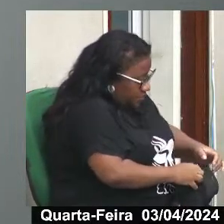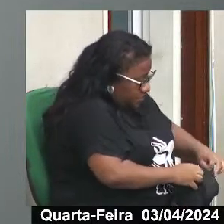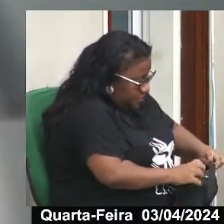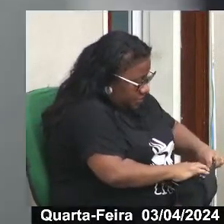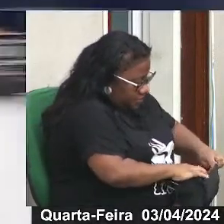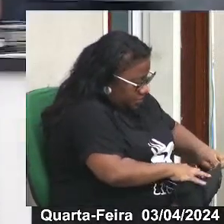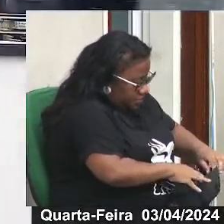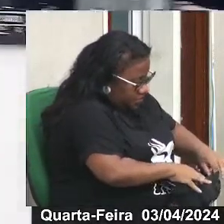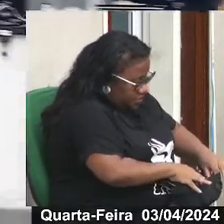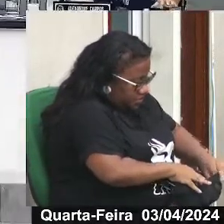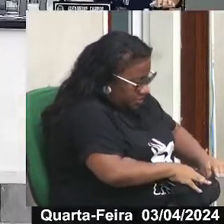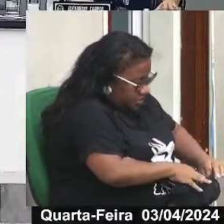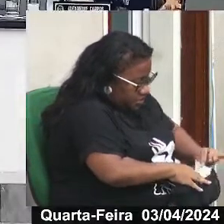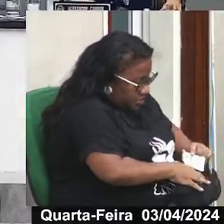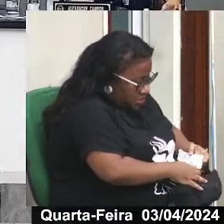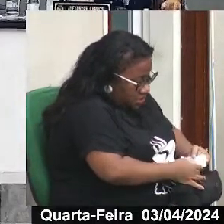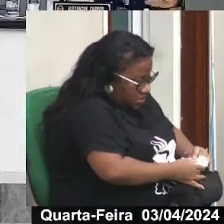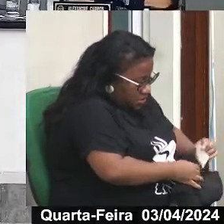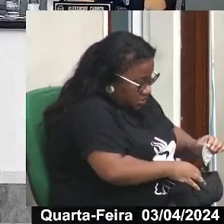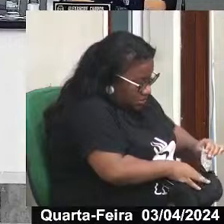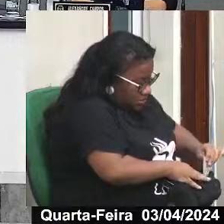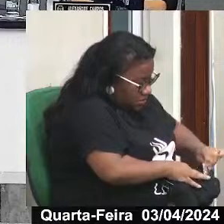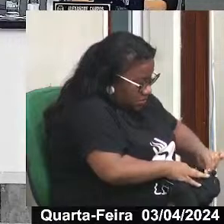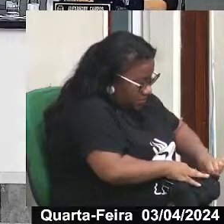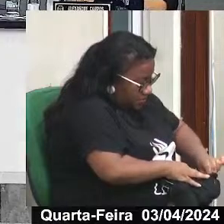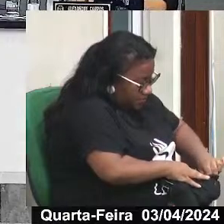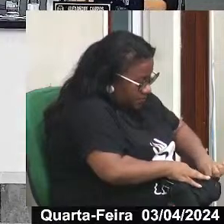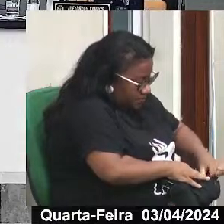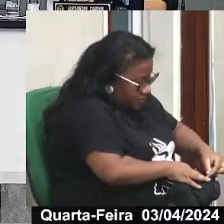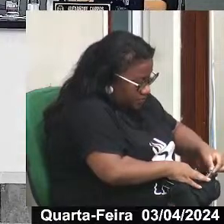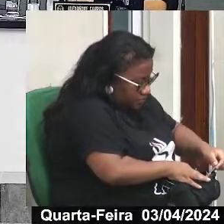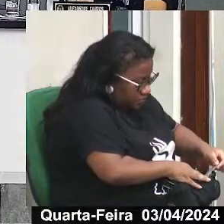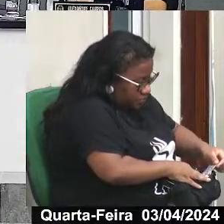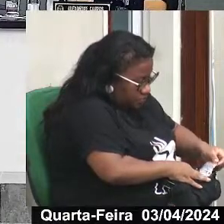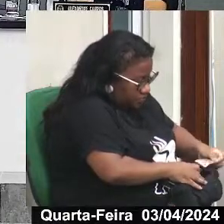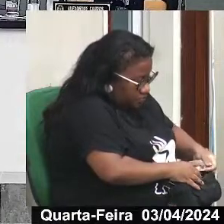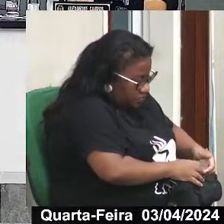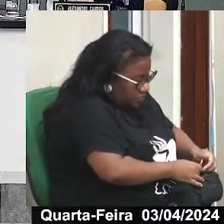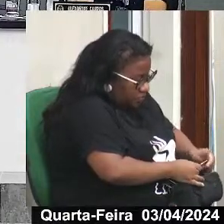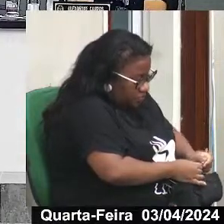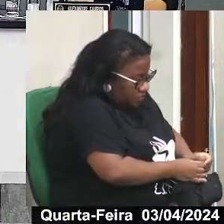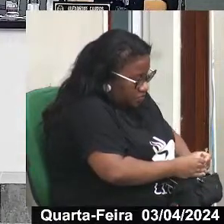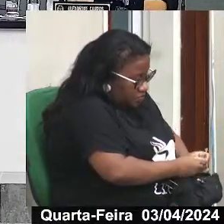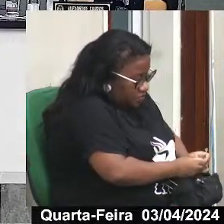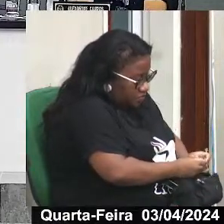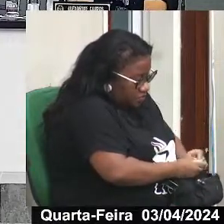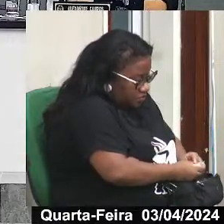Ainda antes de chamar o próximo inscrito, eu gostaria de deixar registrado aqui nesta casa,